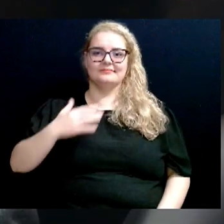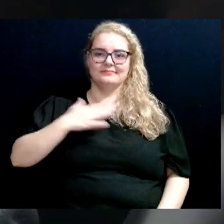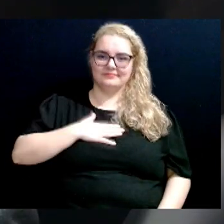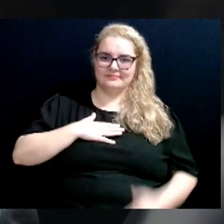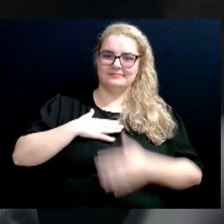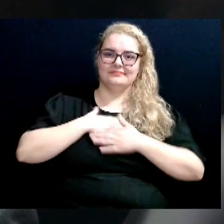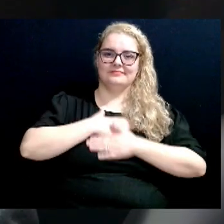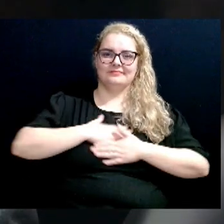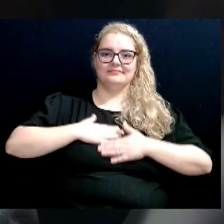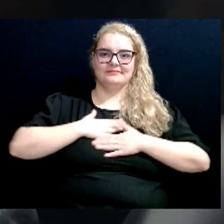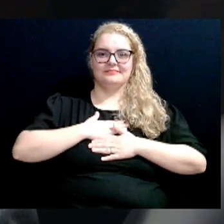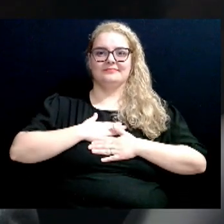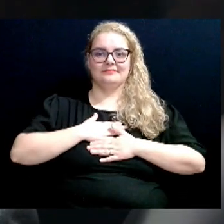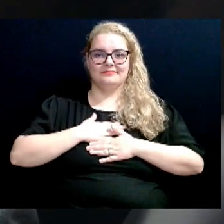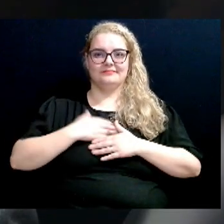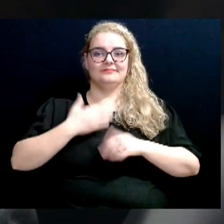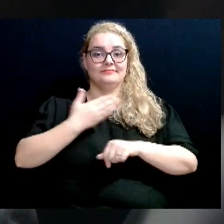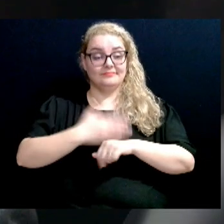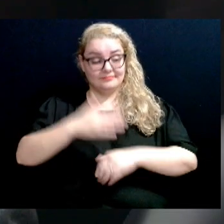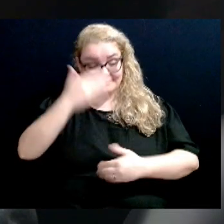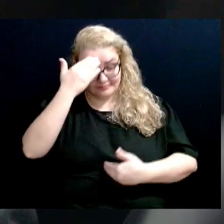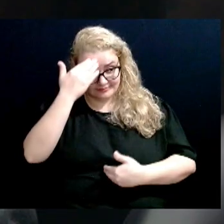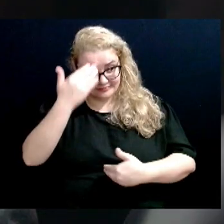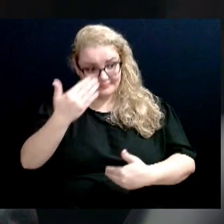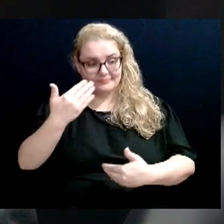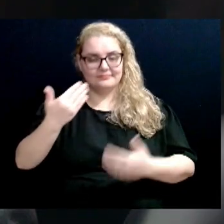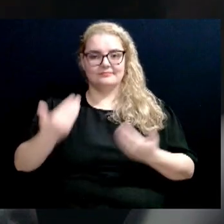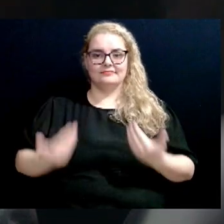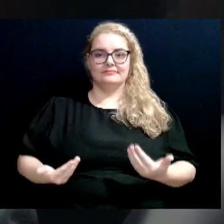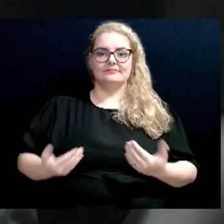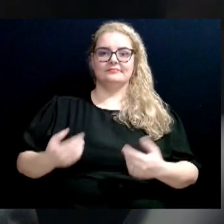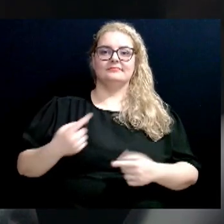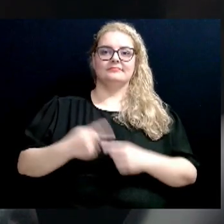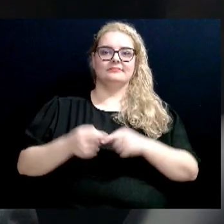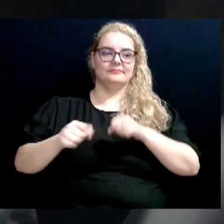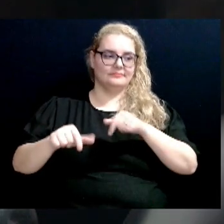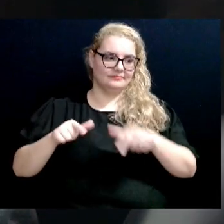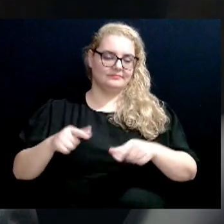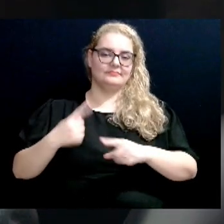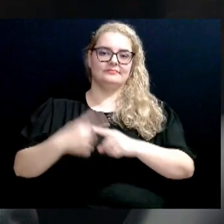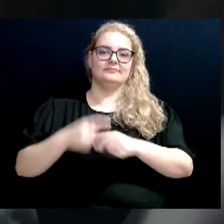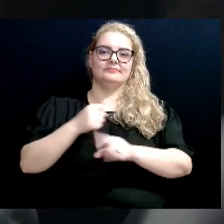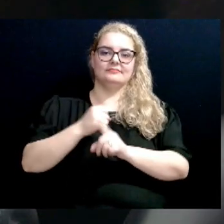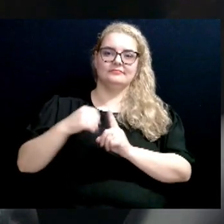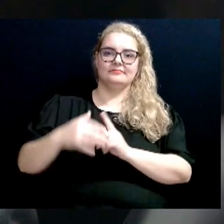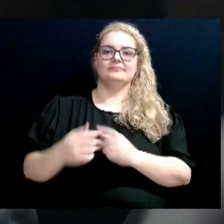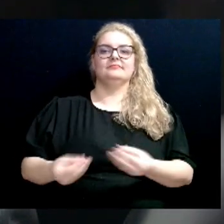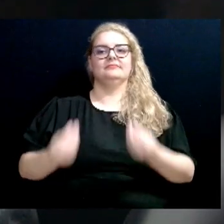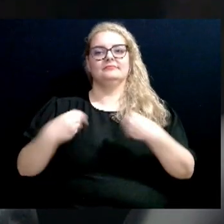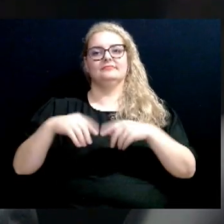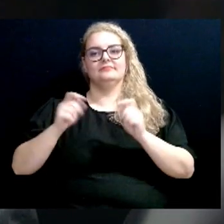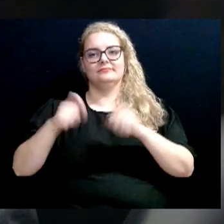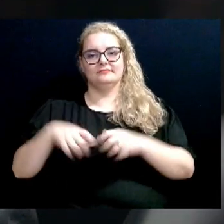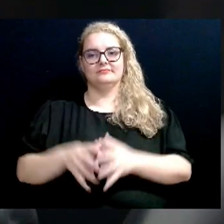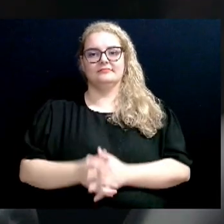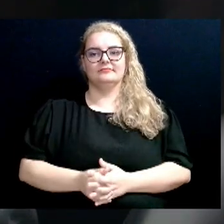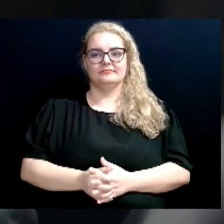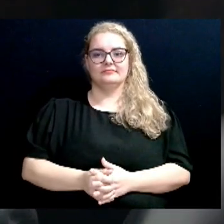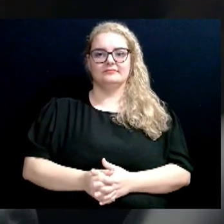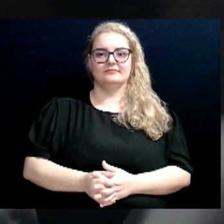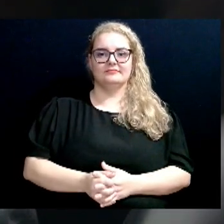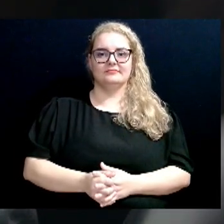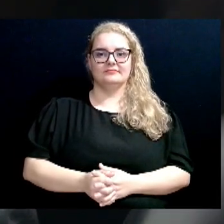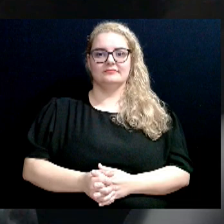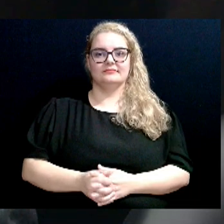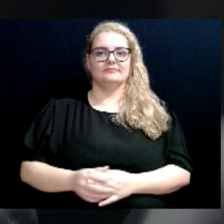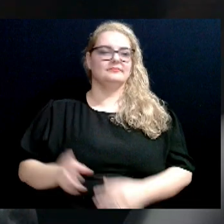exercício de gratidão estar aqui, porque se eu me formei é porque a sociedade possibilitou isso, né, através da universidade, então a gente